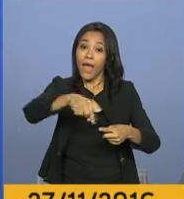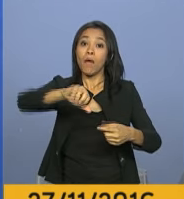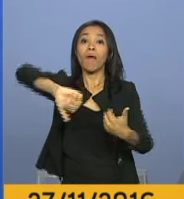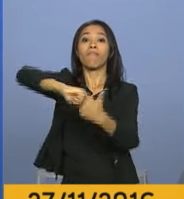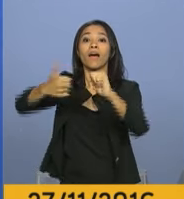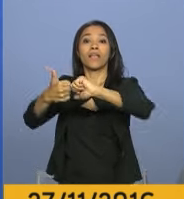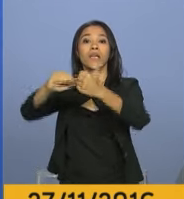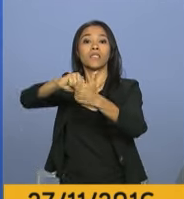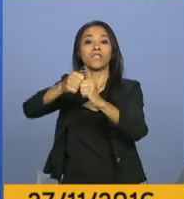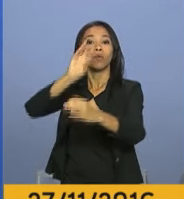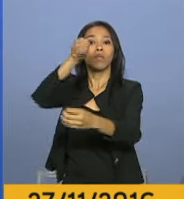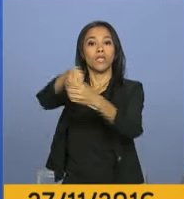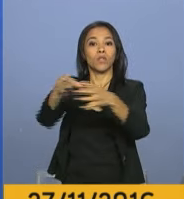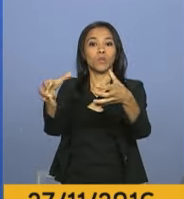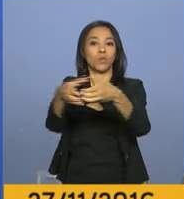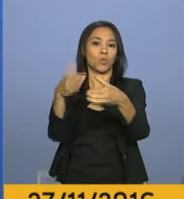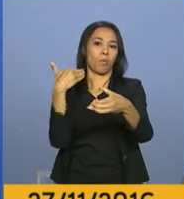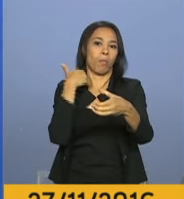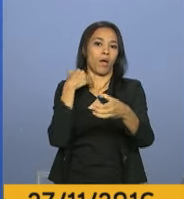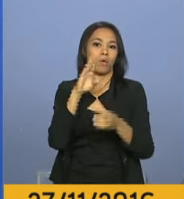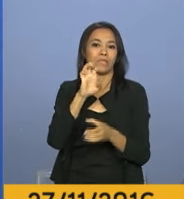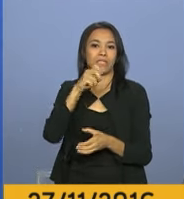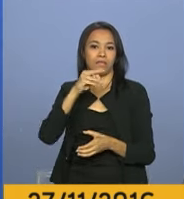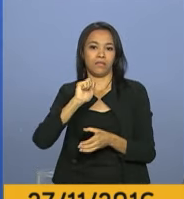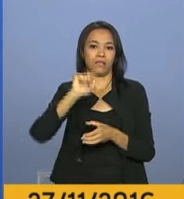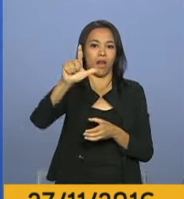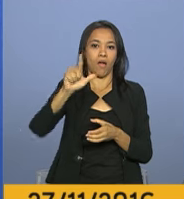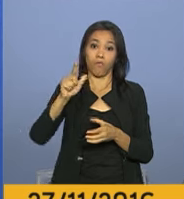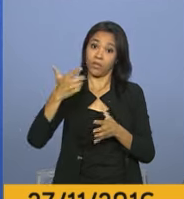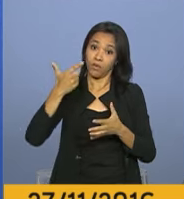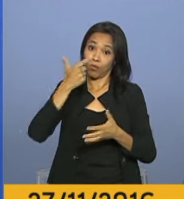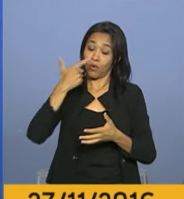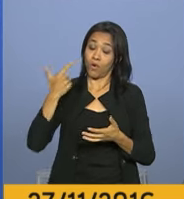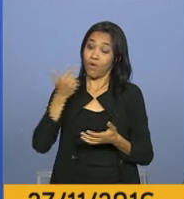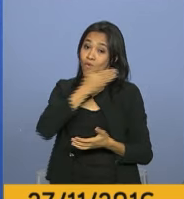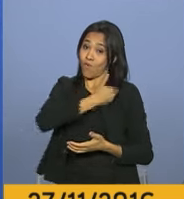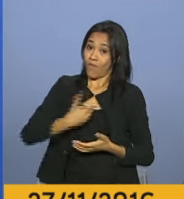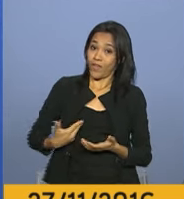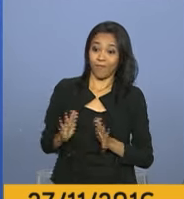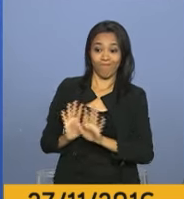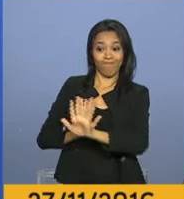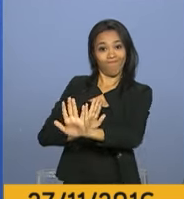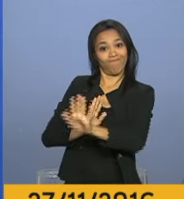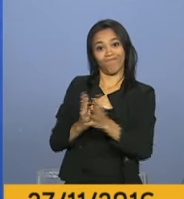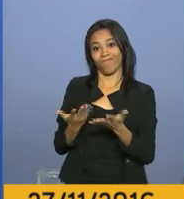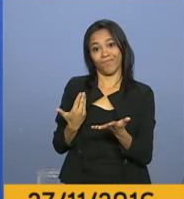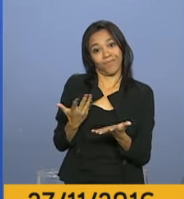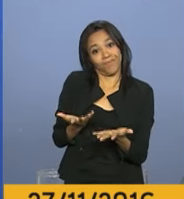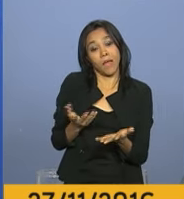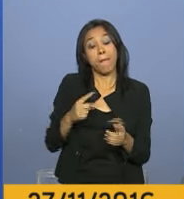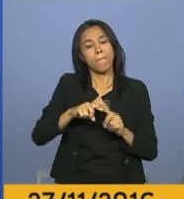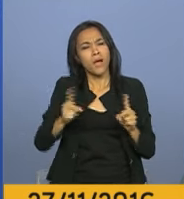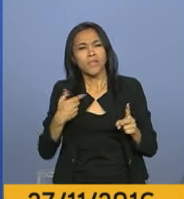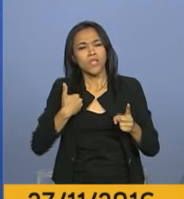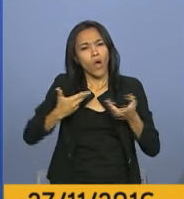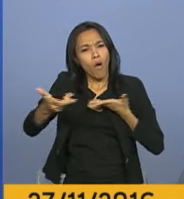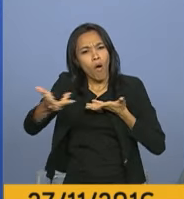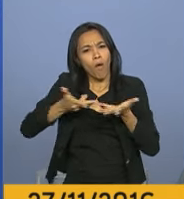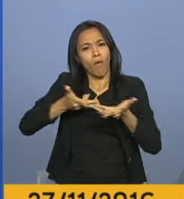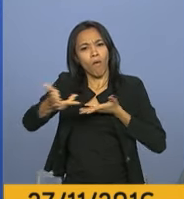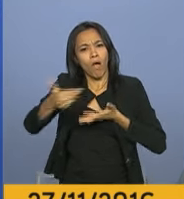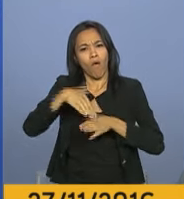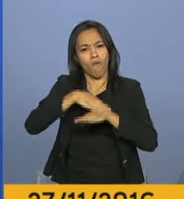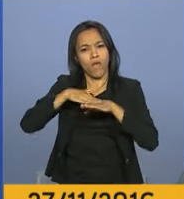Banco Central. Mas, evidentemente, que o objetivo das conversas que eu tenho tido é